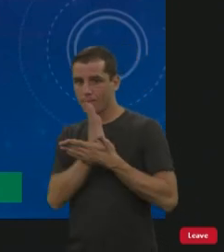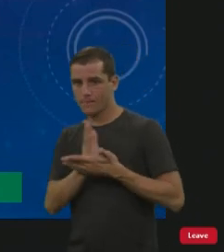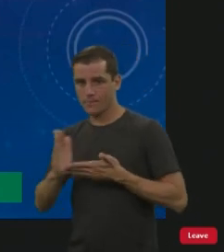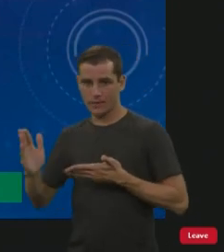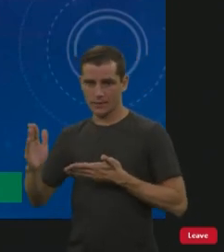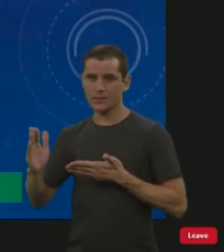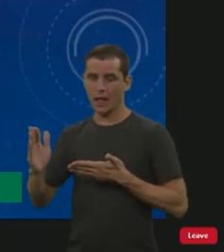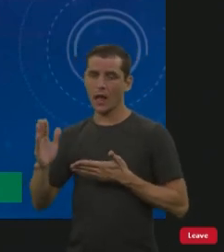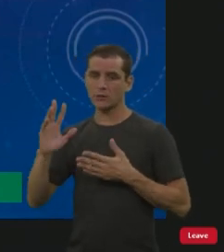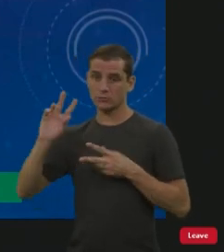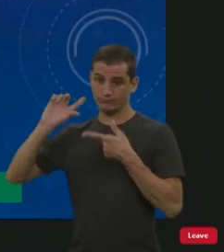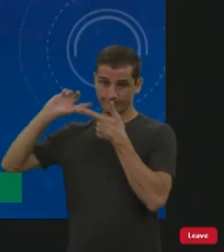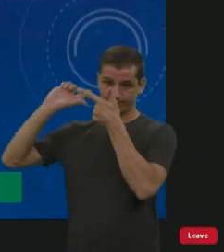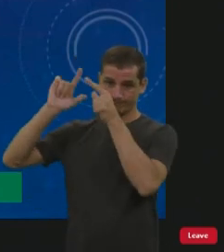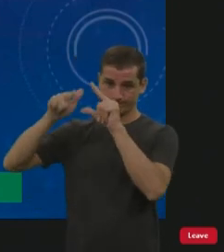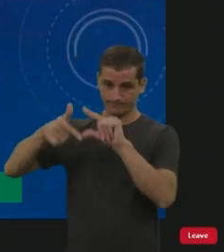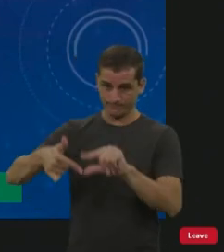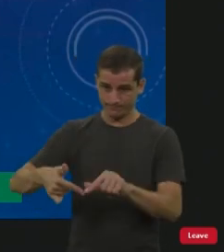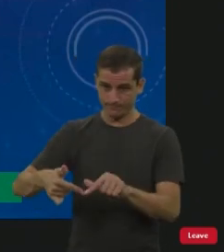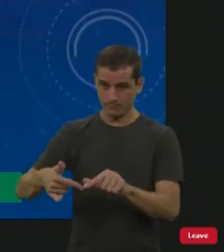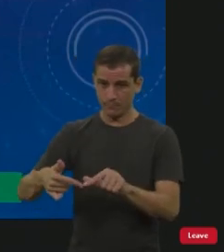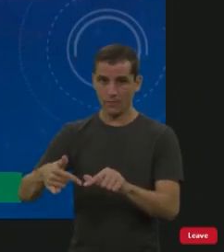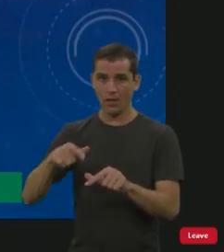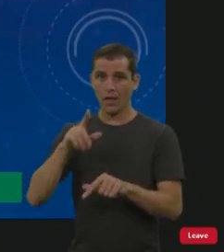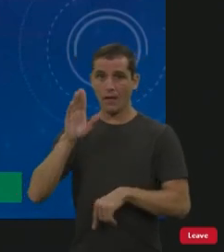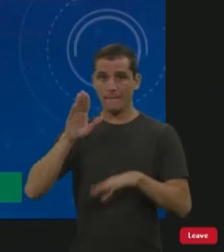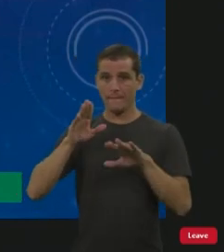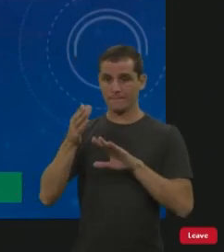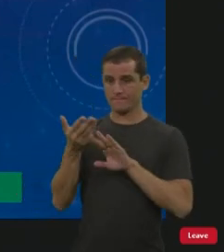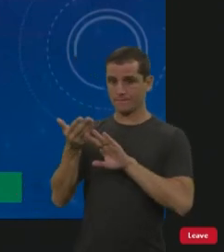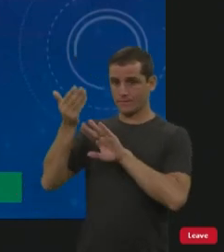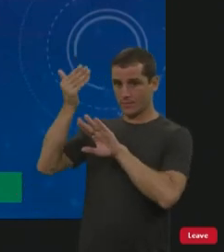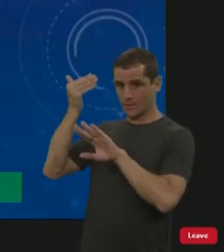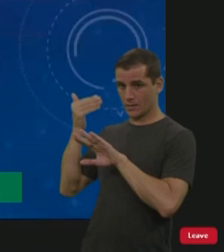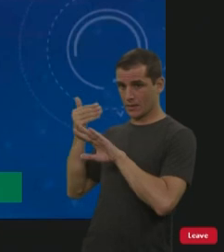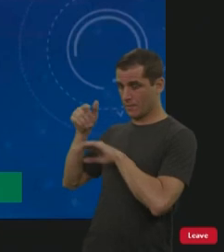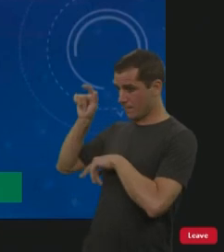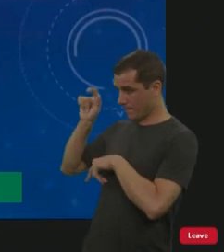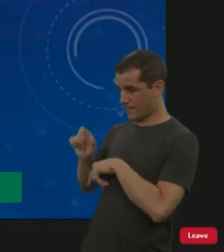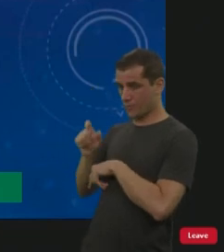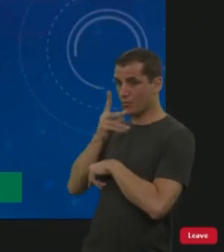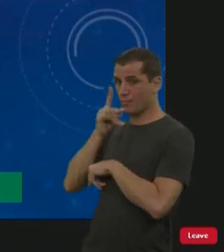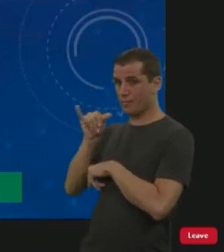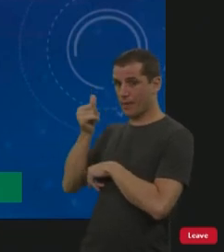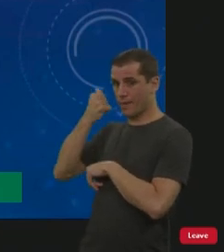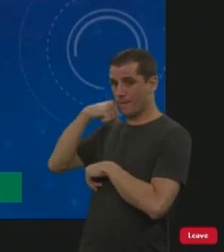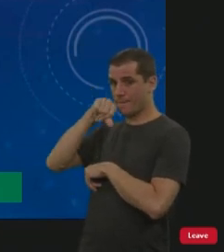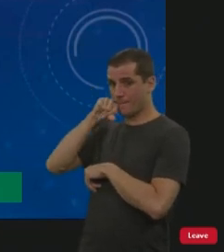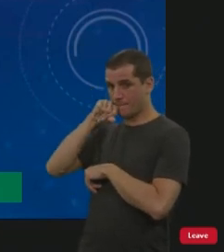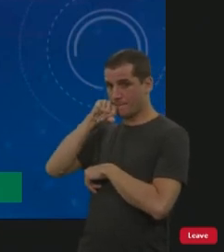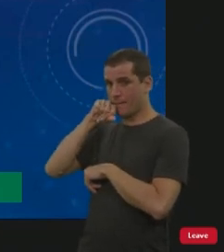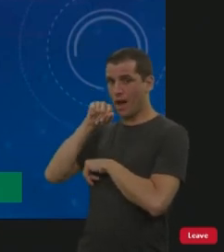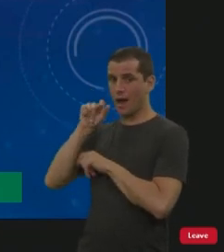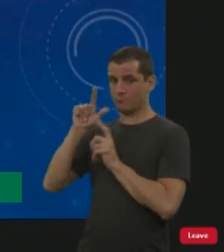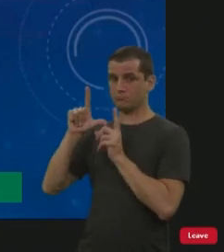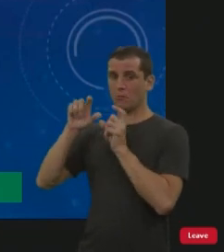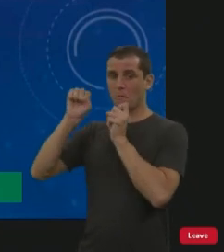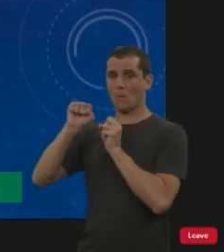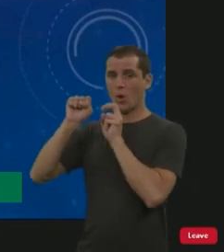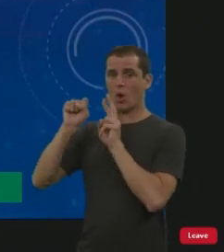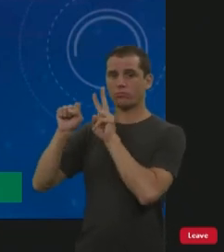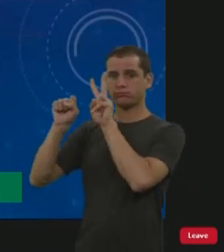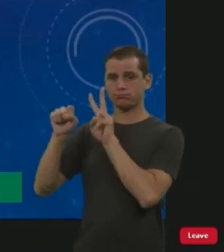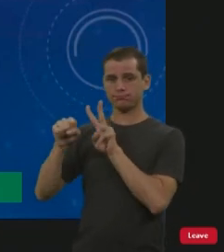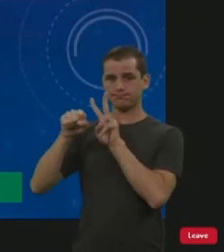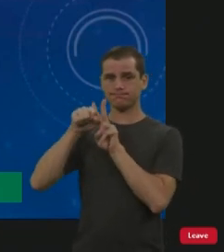os pais desses pacientes, ambos são portadores de uma variante, né, de uma mutação num gene que codifica uma dessas